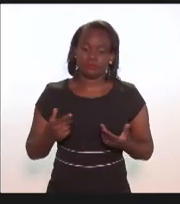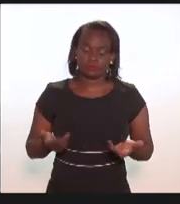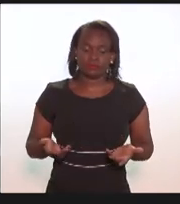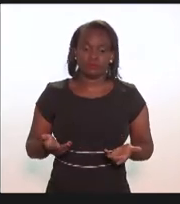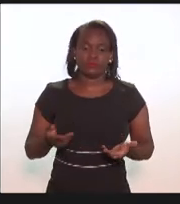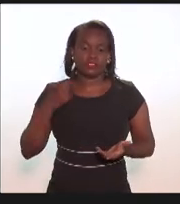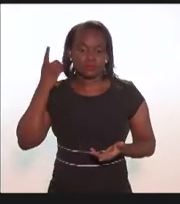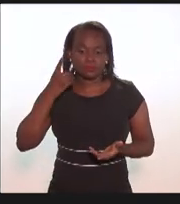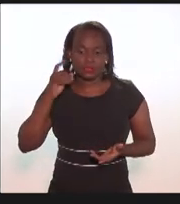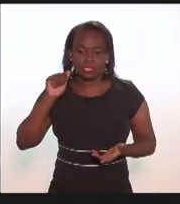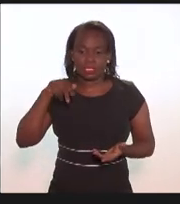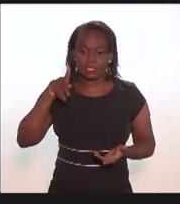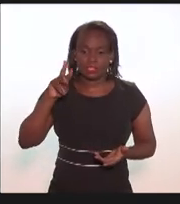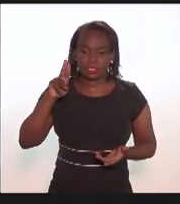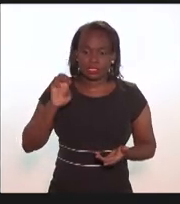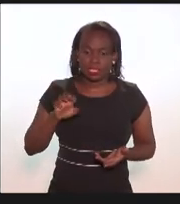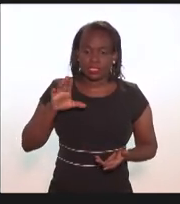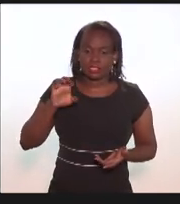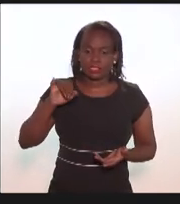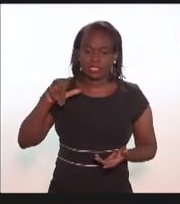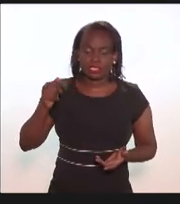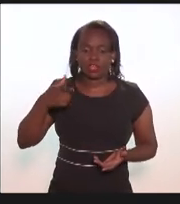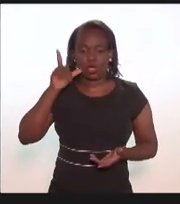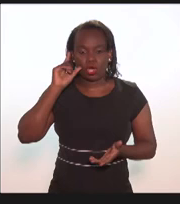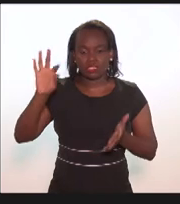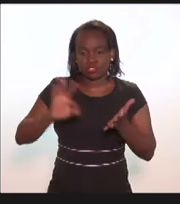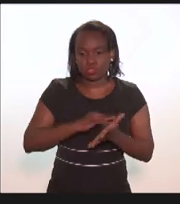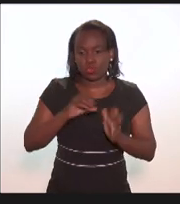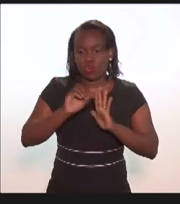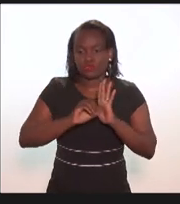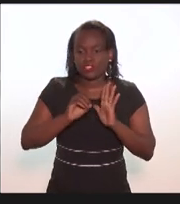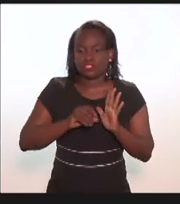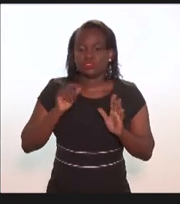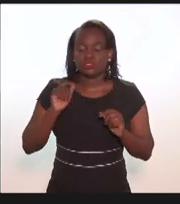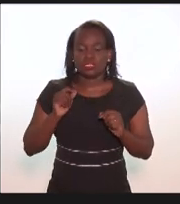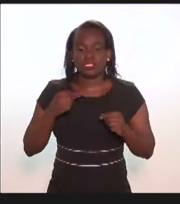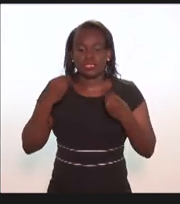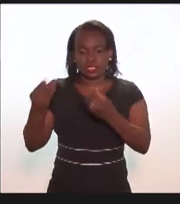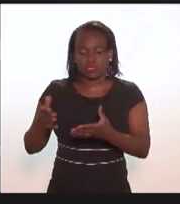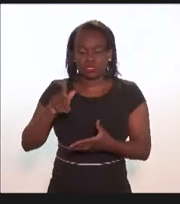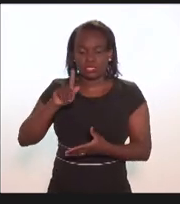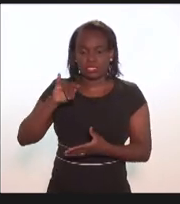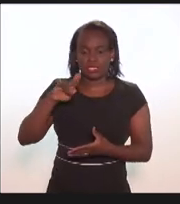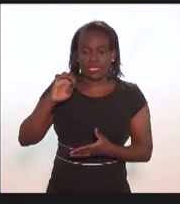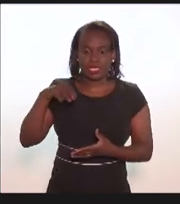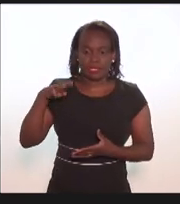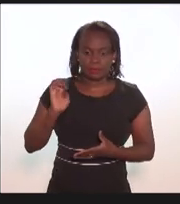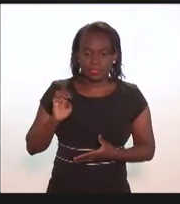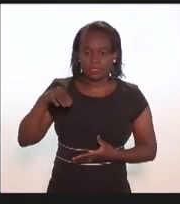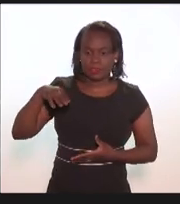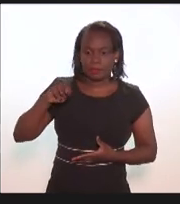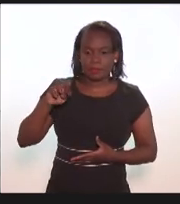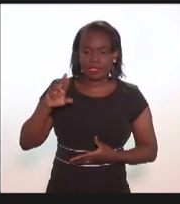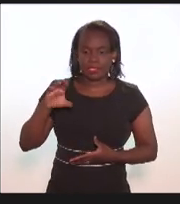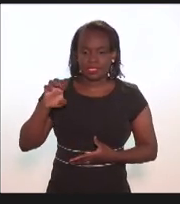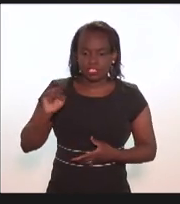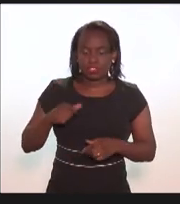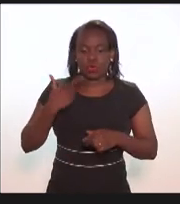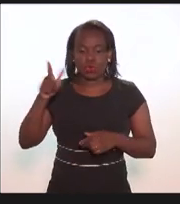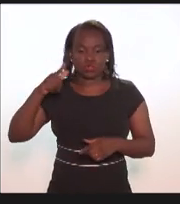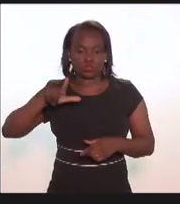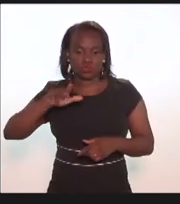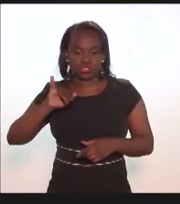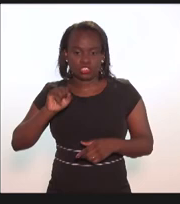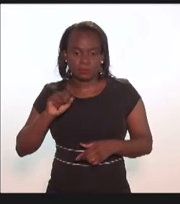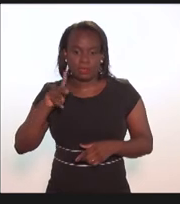o deputado André Siriano deve ter assinado ontem um ofício para o Guilherme Mercedes, que fizemos junto com o SPAL, junto com a